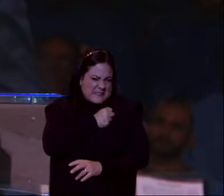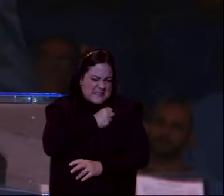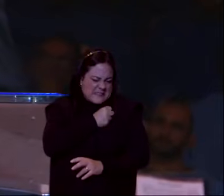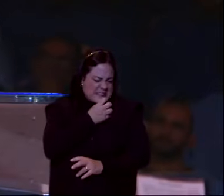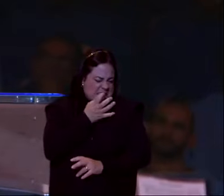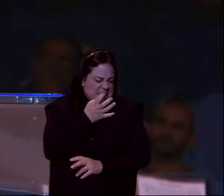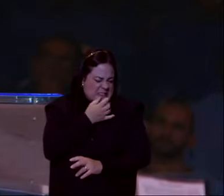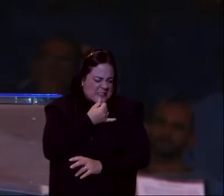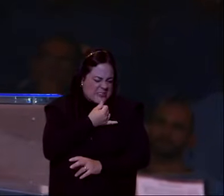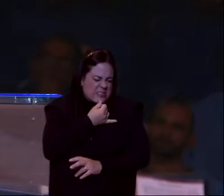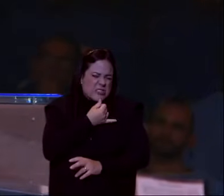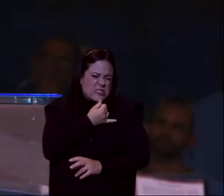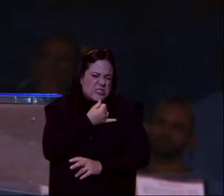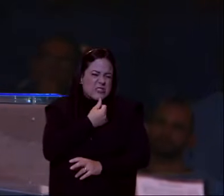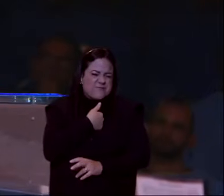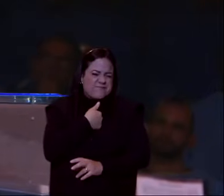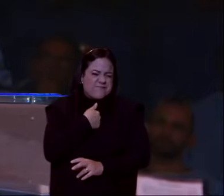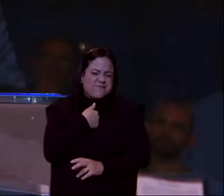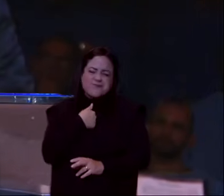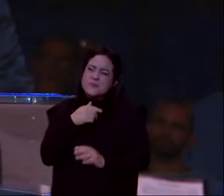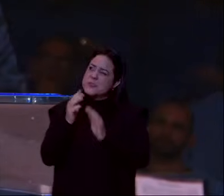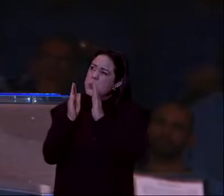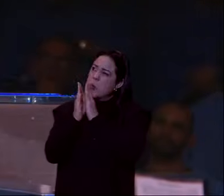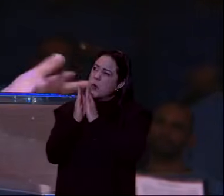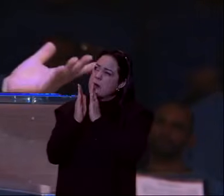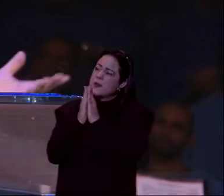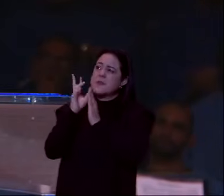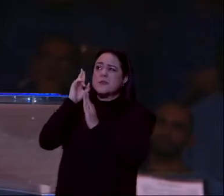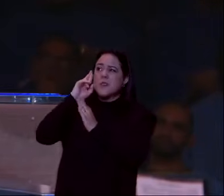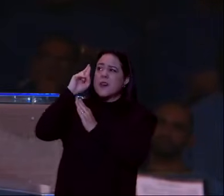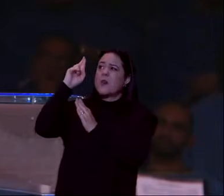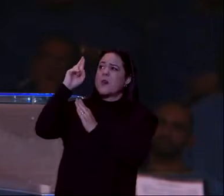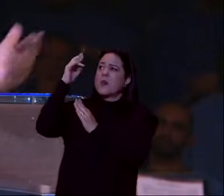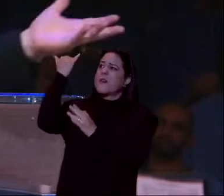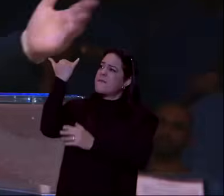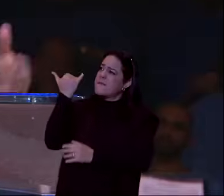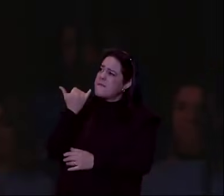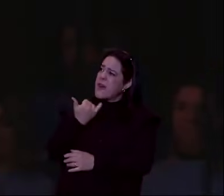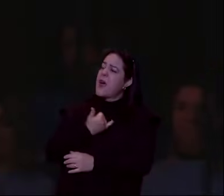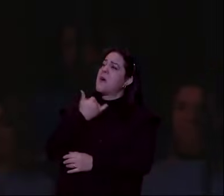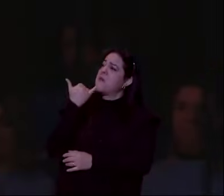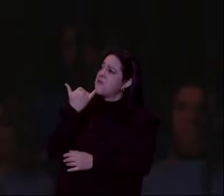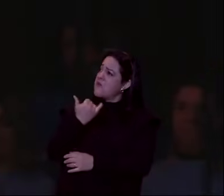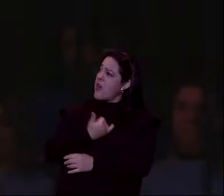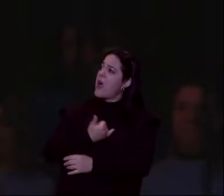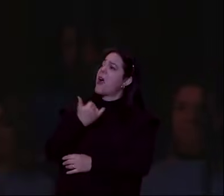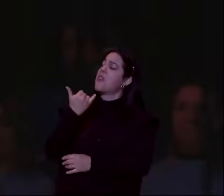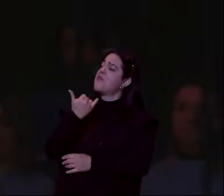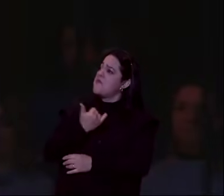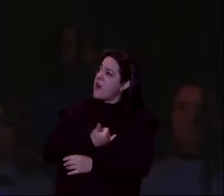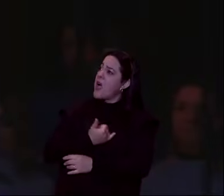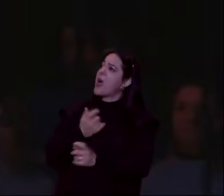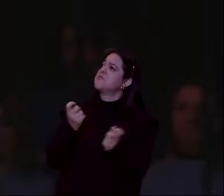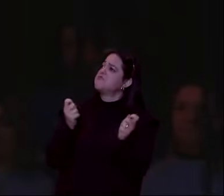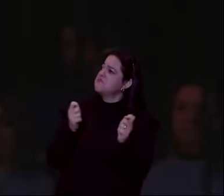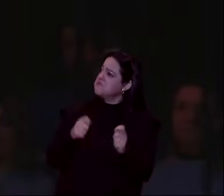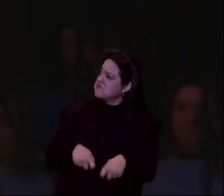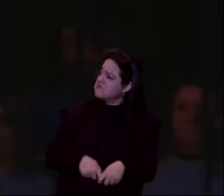e aí eu fiz uma oração, falei: Senhor, o Senhor fala comigo, tem falado tantas